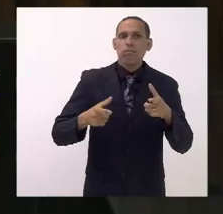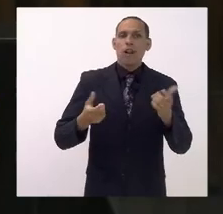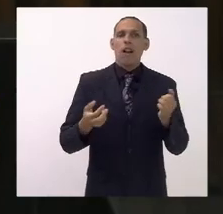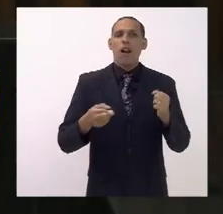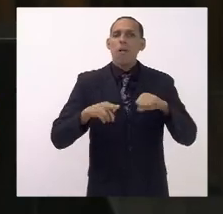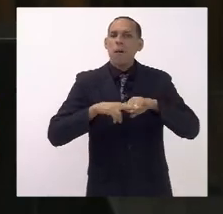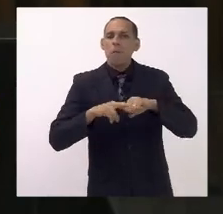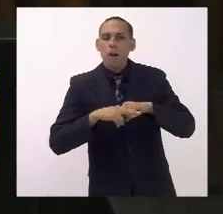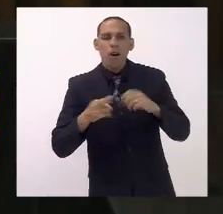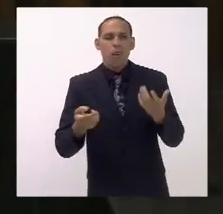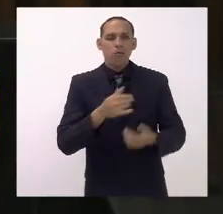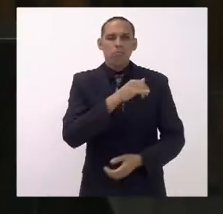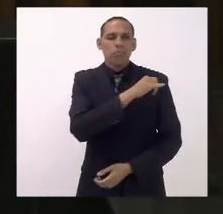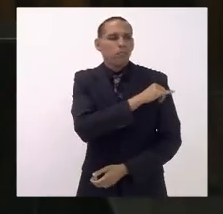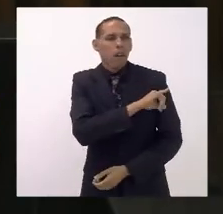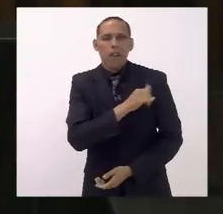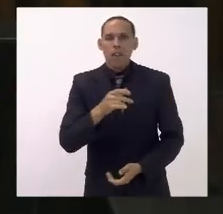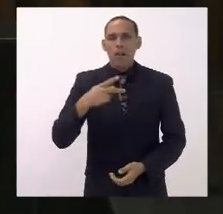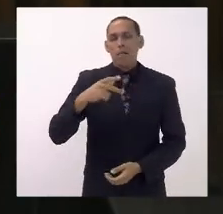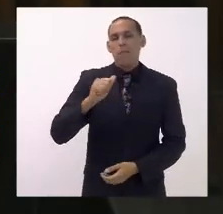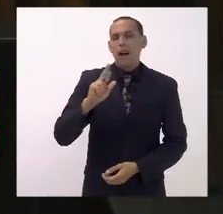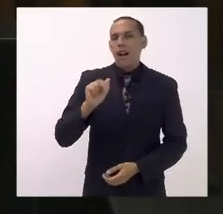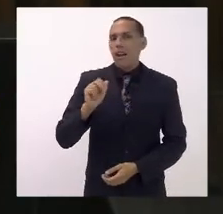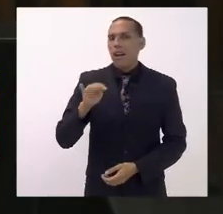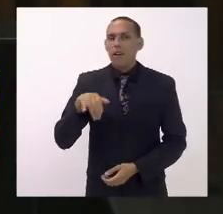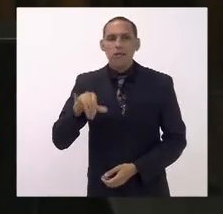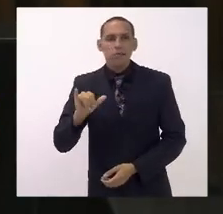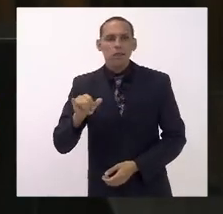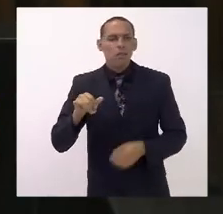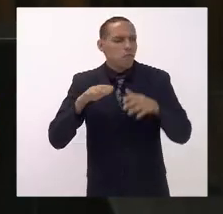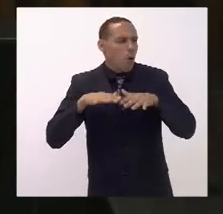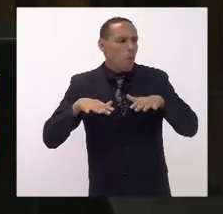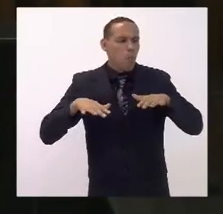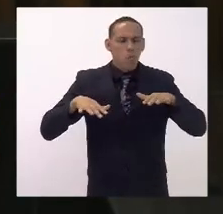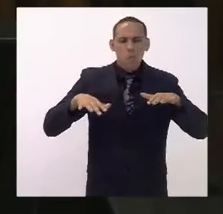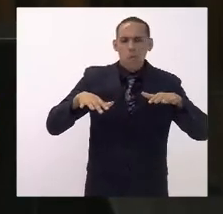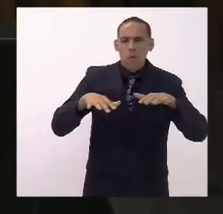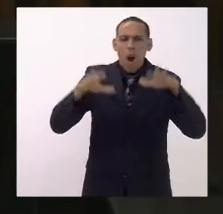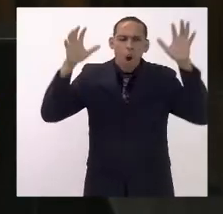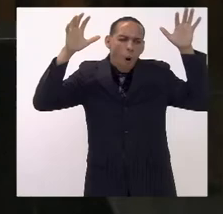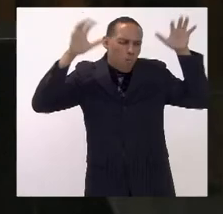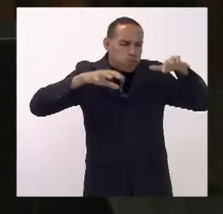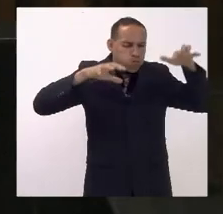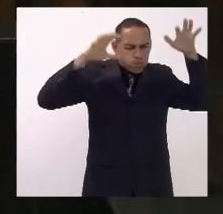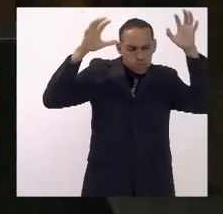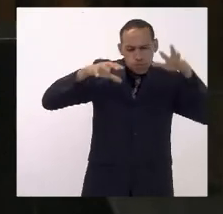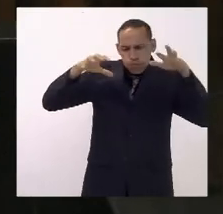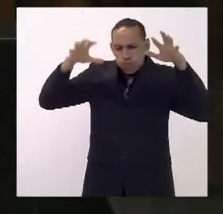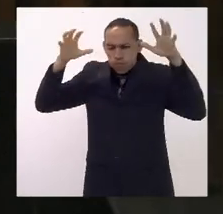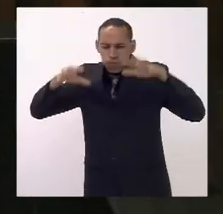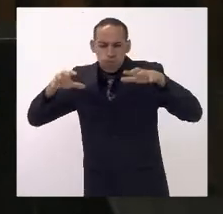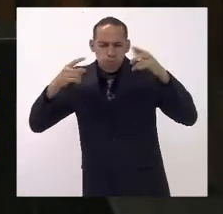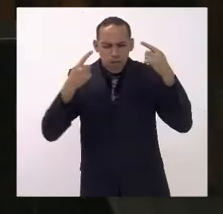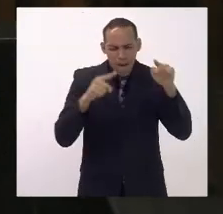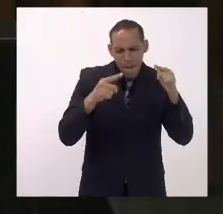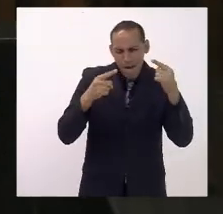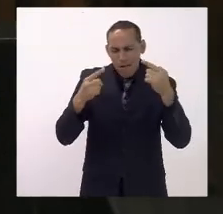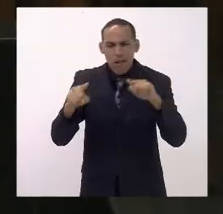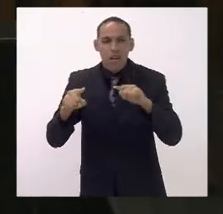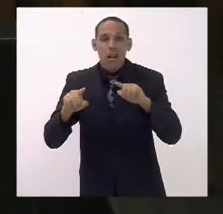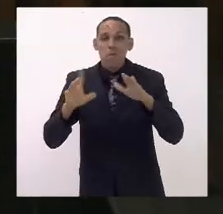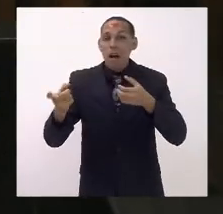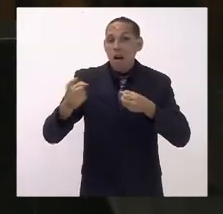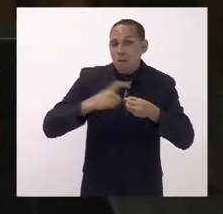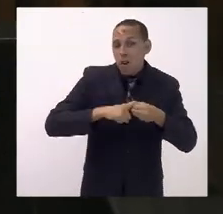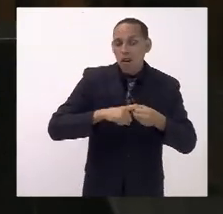de Janeiro, em Paraty, que foram fortemente afetadas pelas chuvas e que ainda não tiveram um retorno